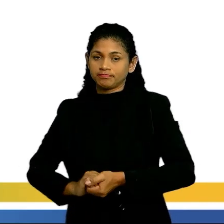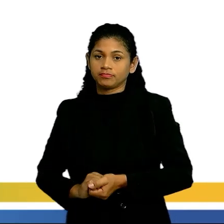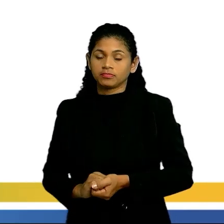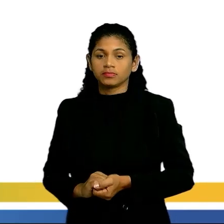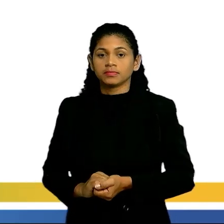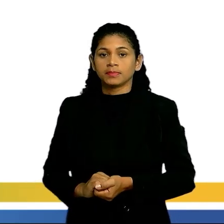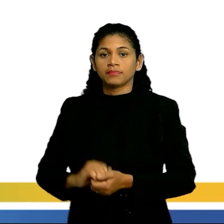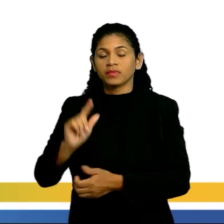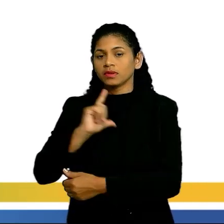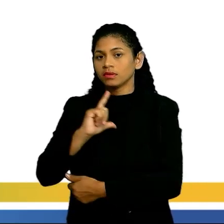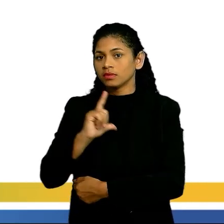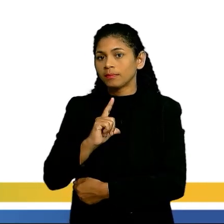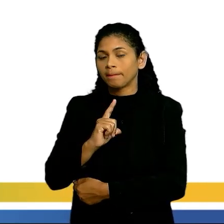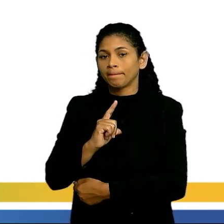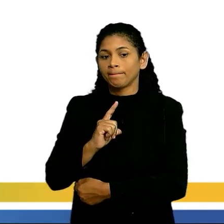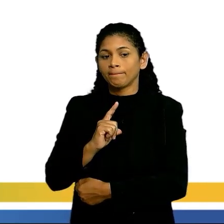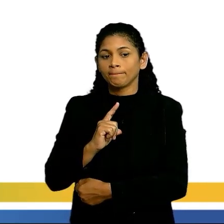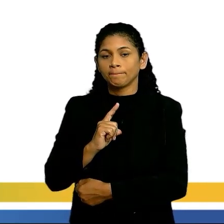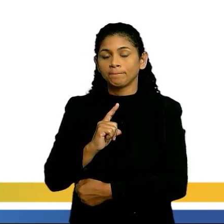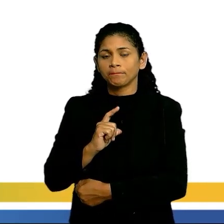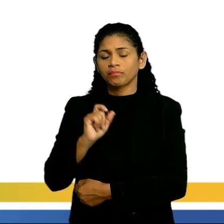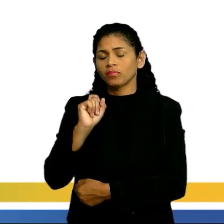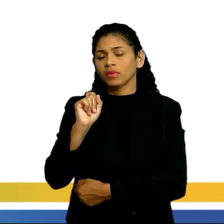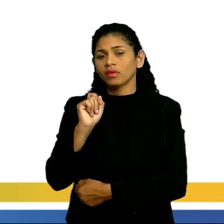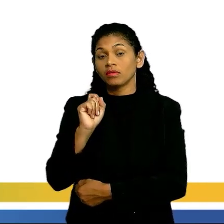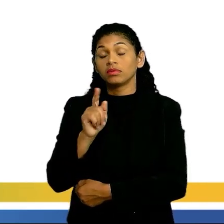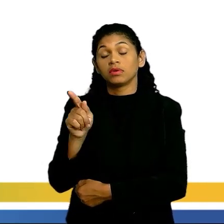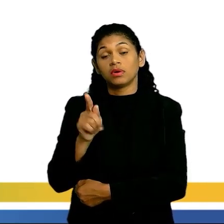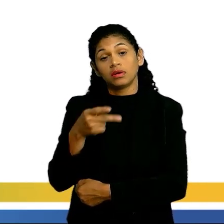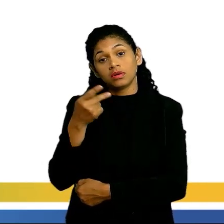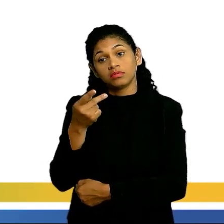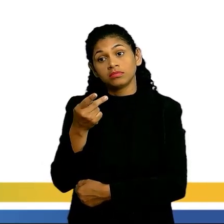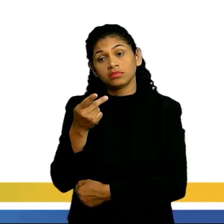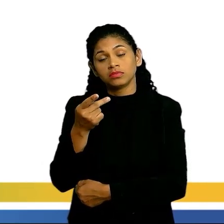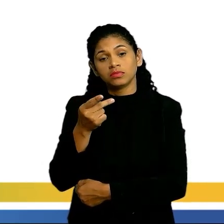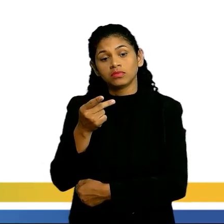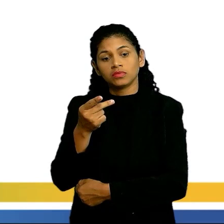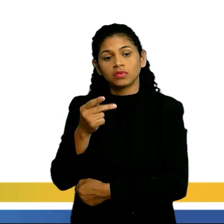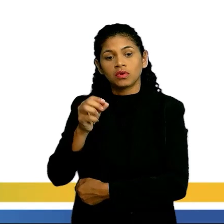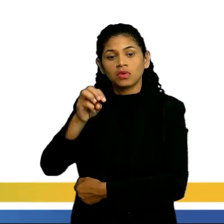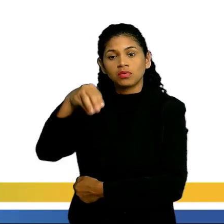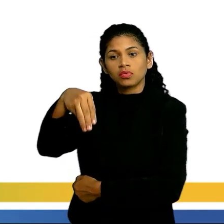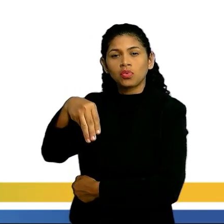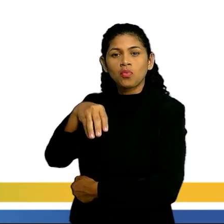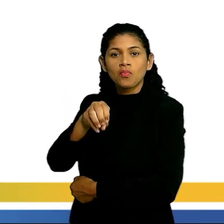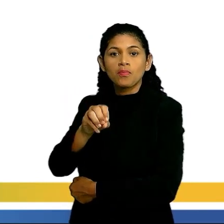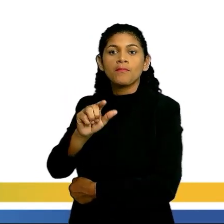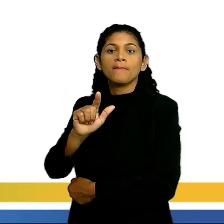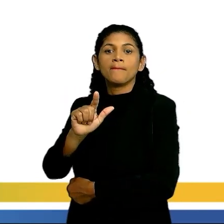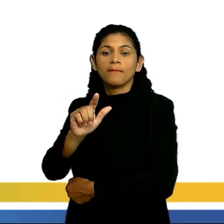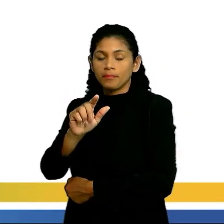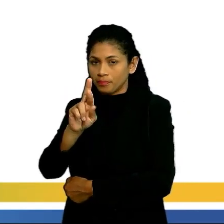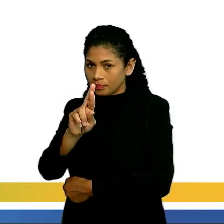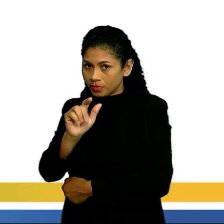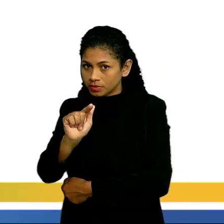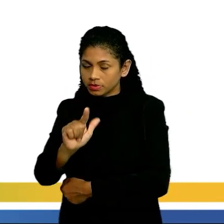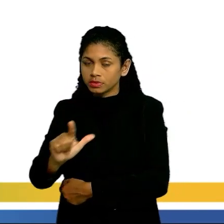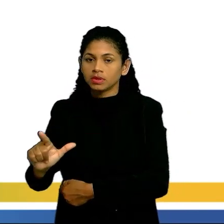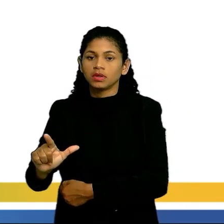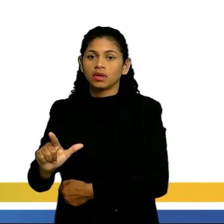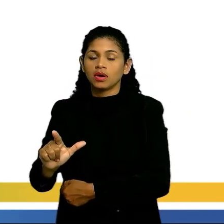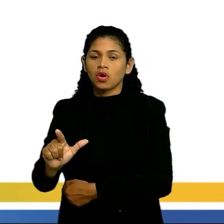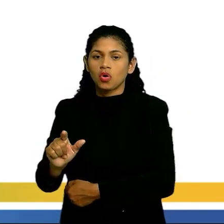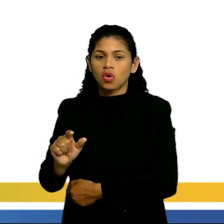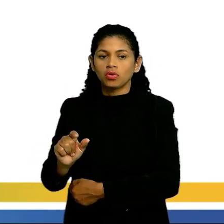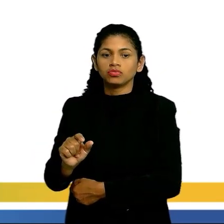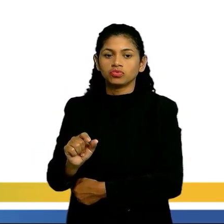lado, temos o que ele chama de moral dos fortes. Aquele que é nobre, aquele